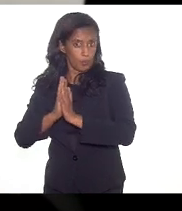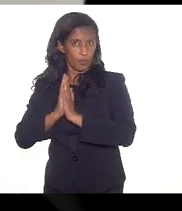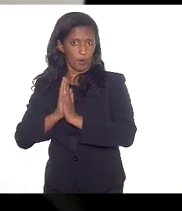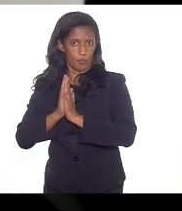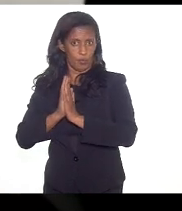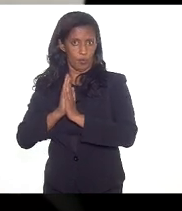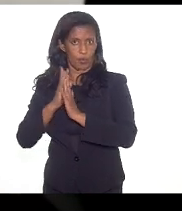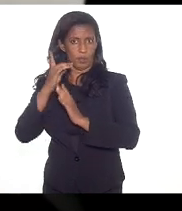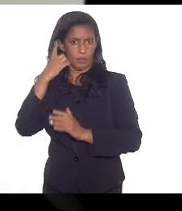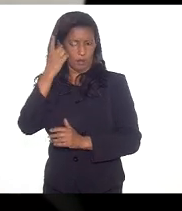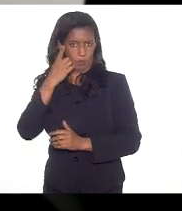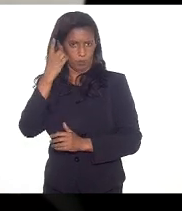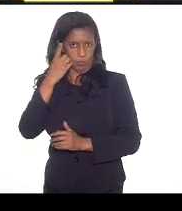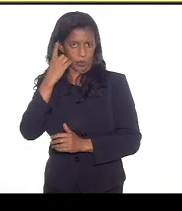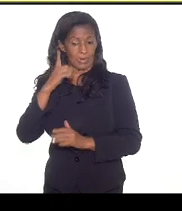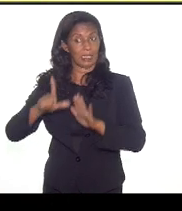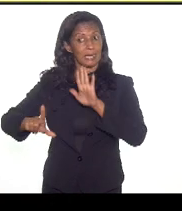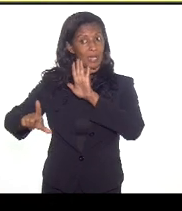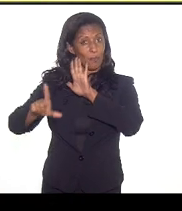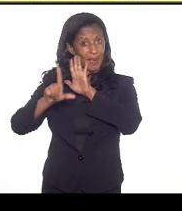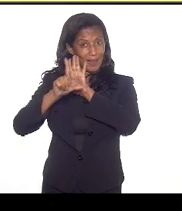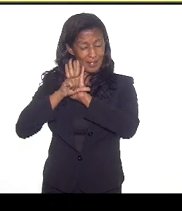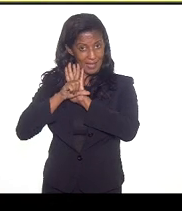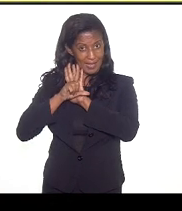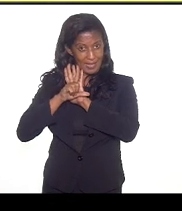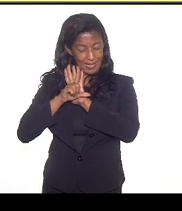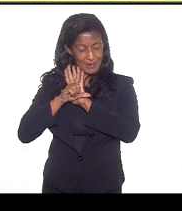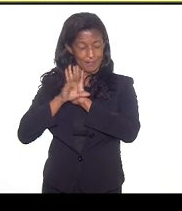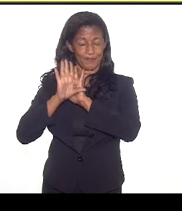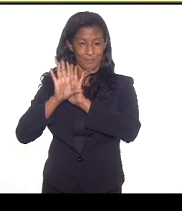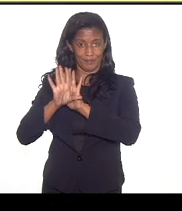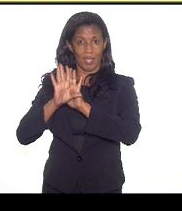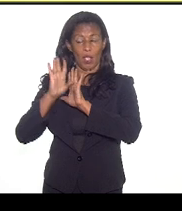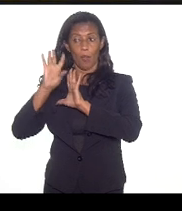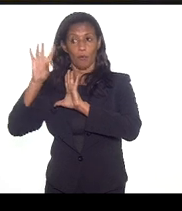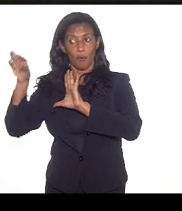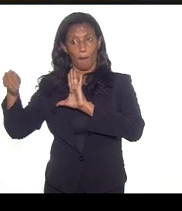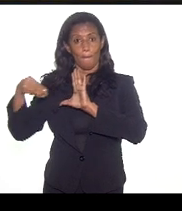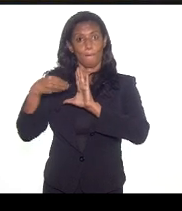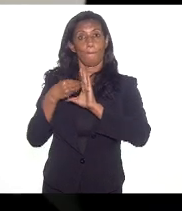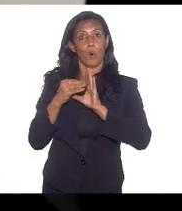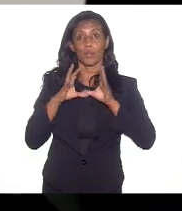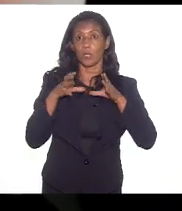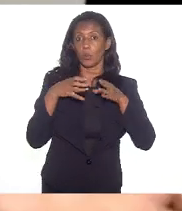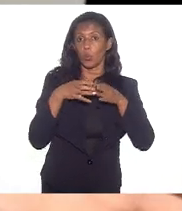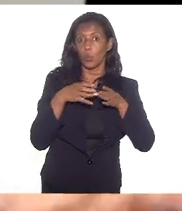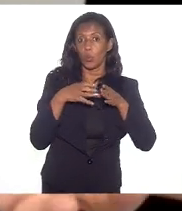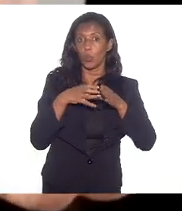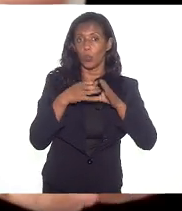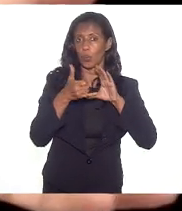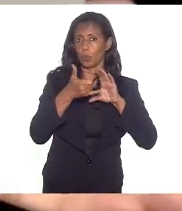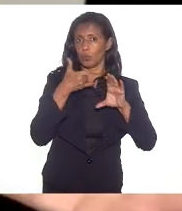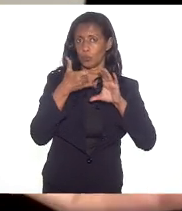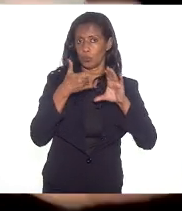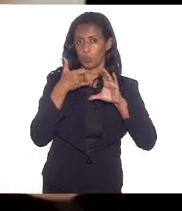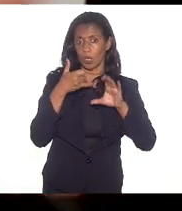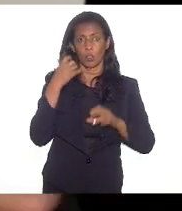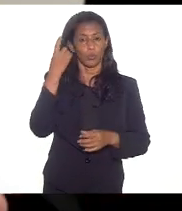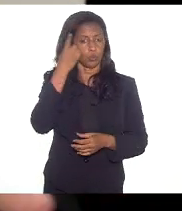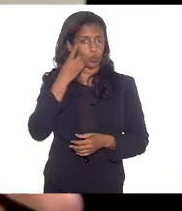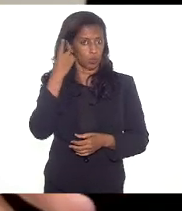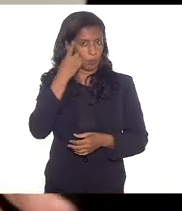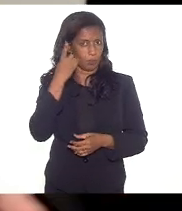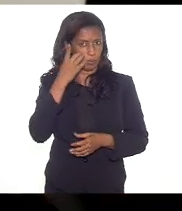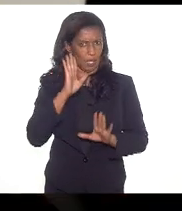que confere isenção. Exatamente. Deixa eu me certificar com o secretário se caiu judicialmente, se houve alguma coisa, uma mudança,